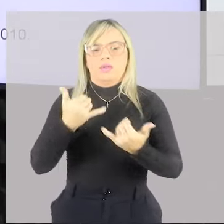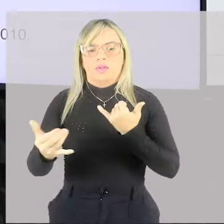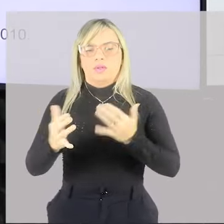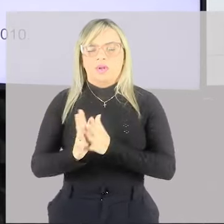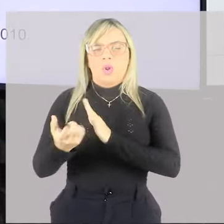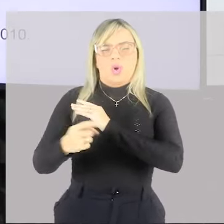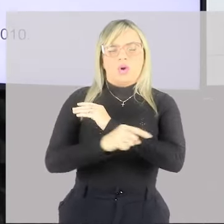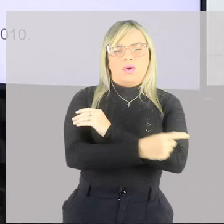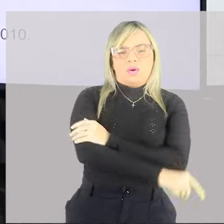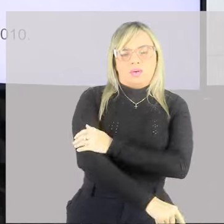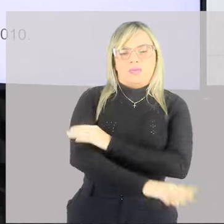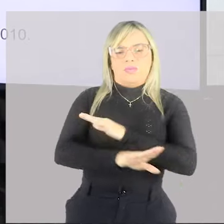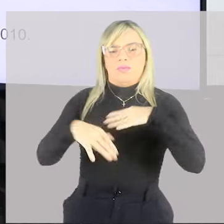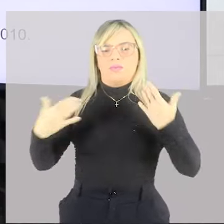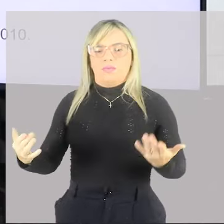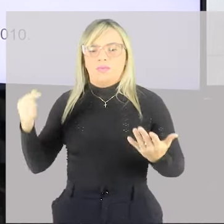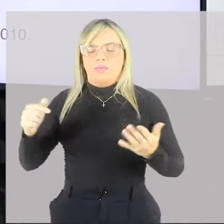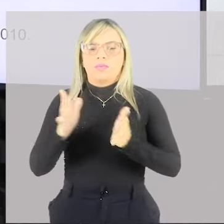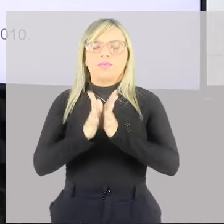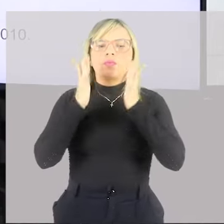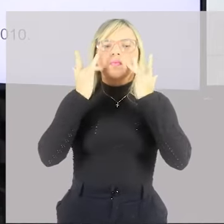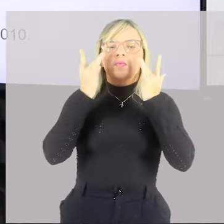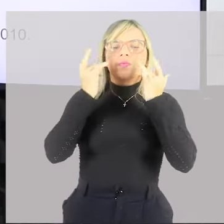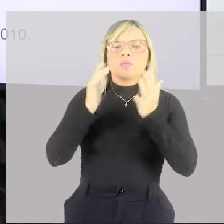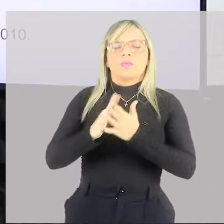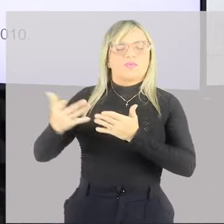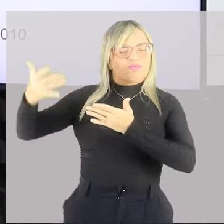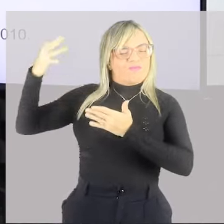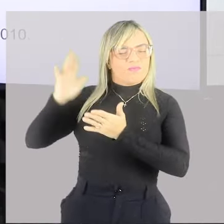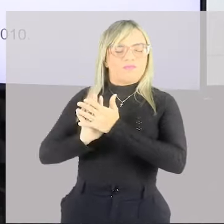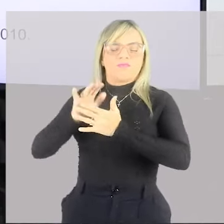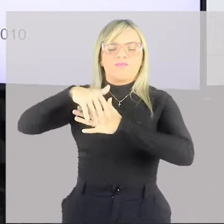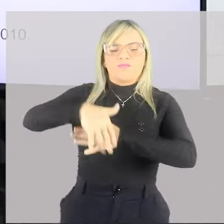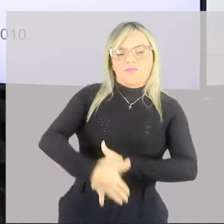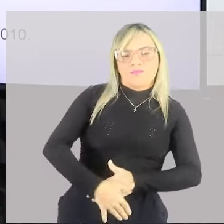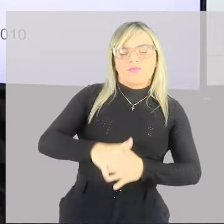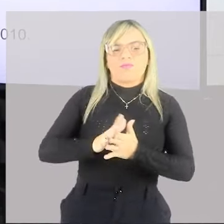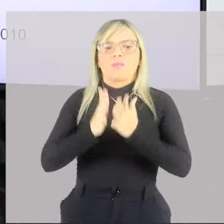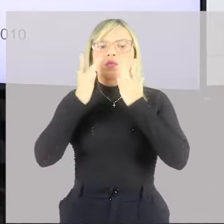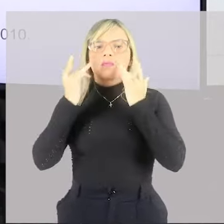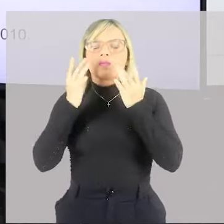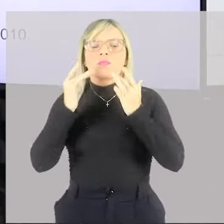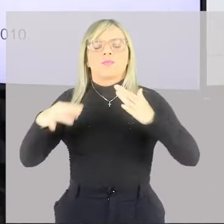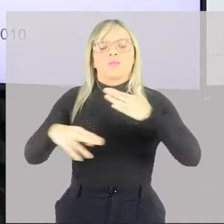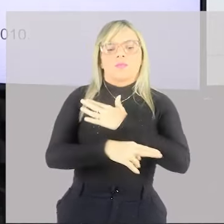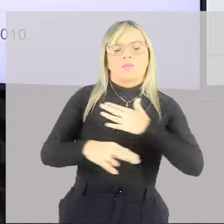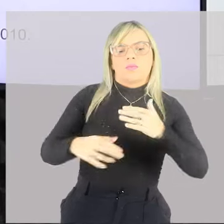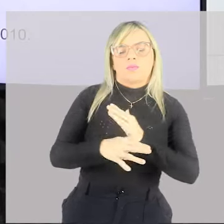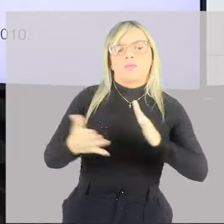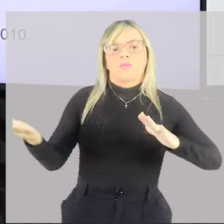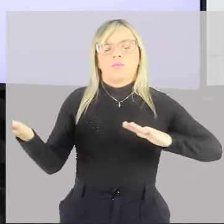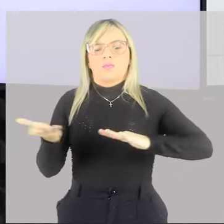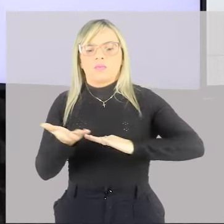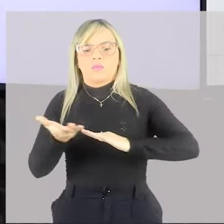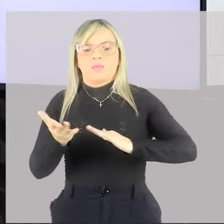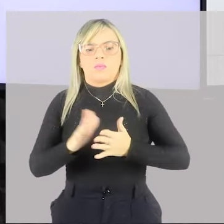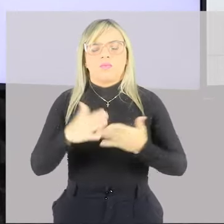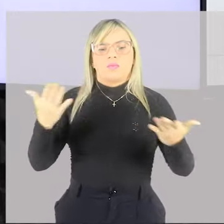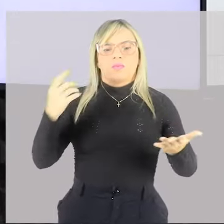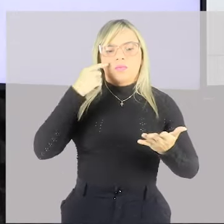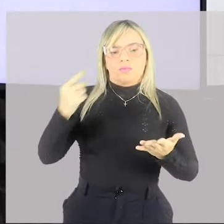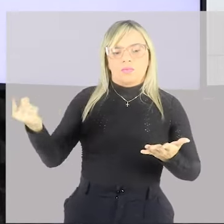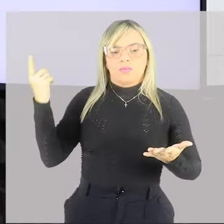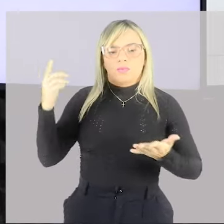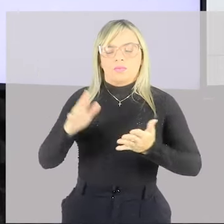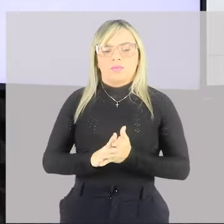distantes uma da outra arte pré-histórica e arte urbana que é arte contemporânea Qual é o CNE da questão